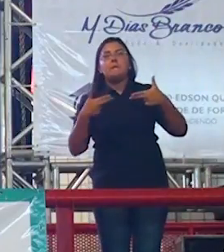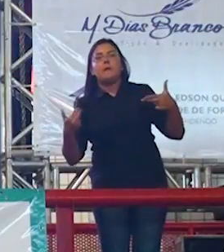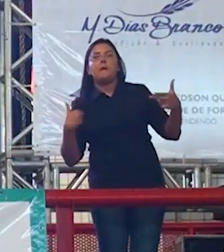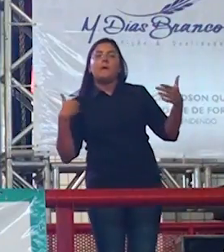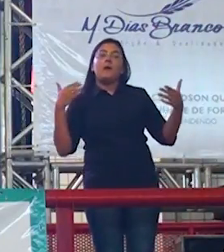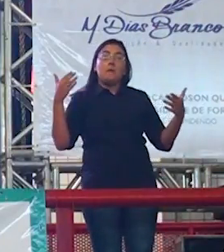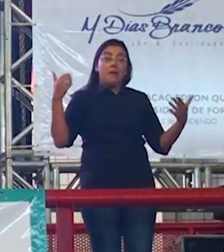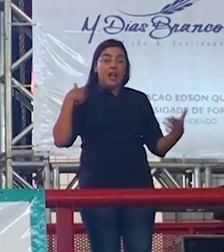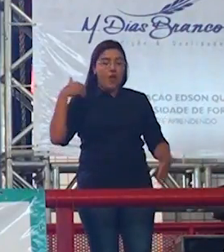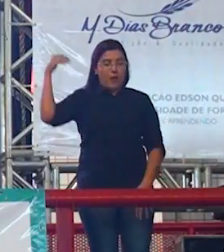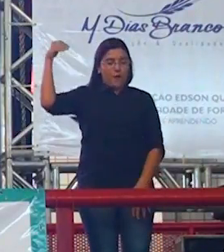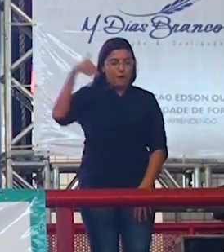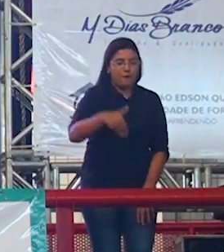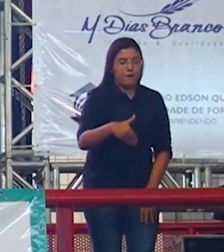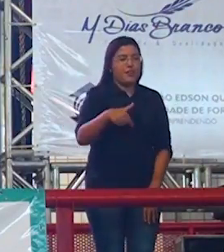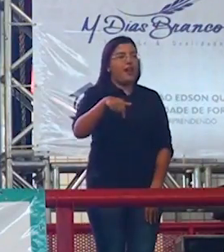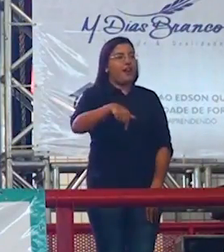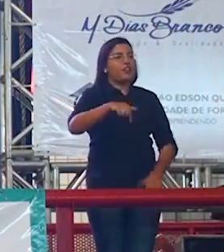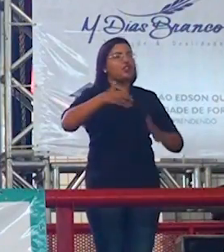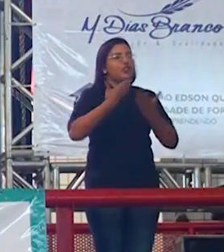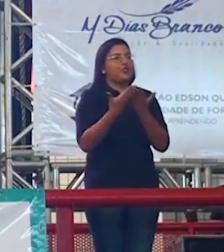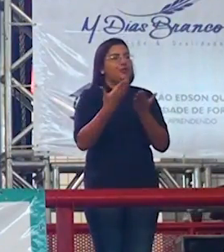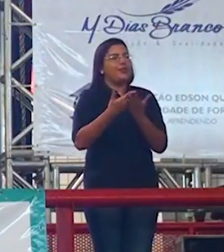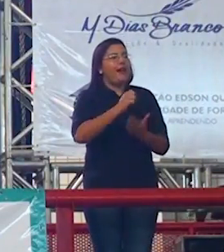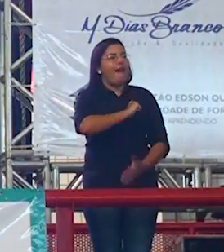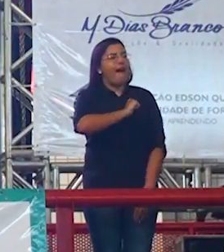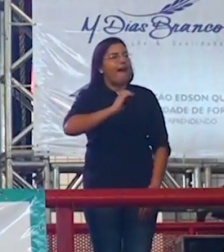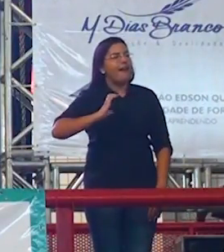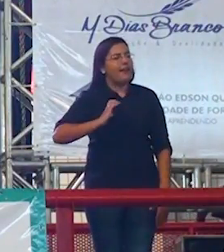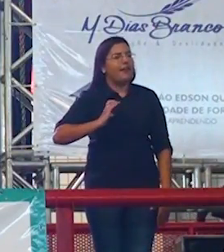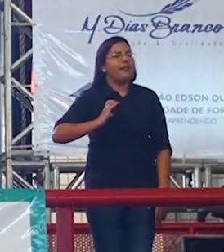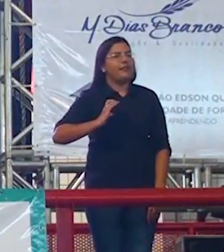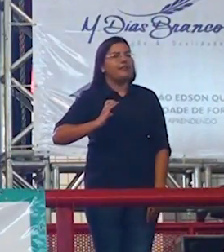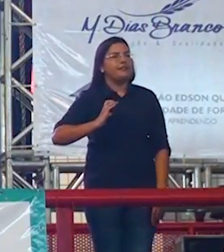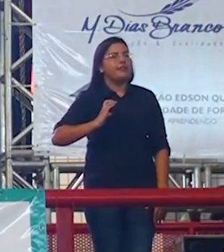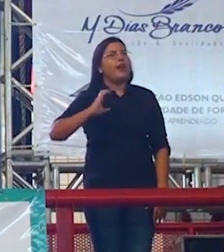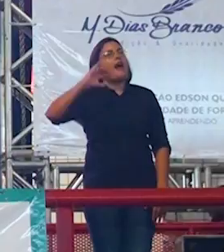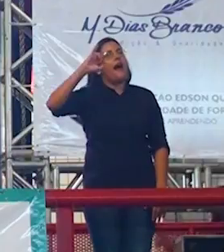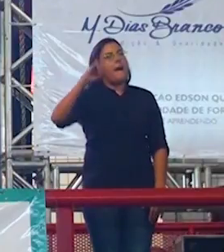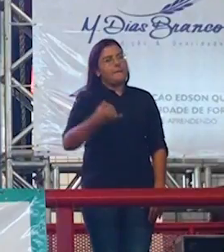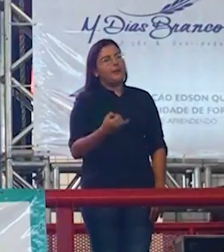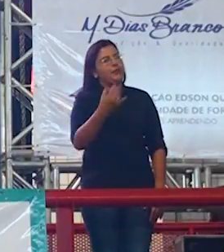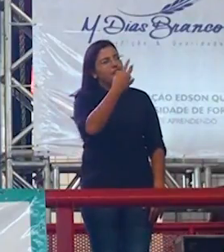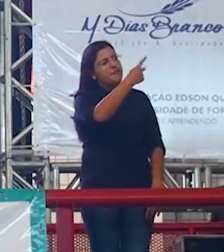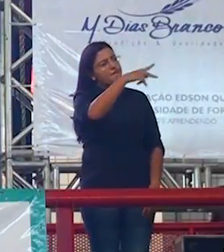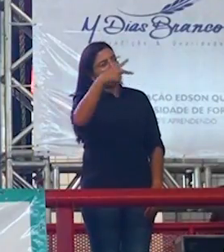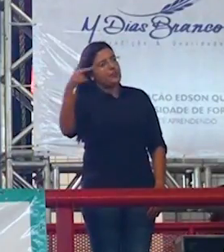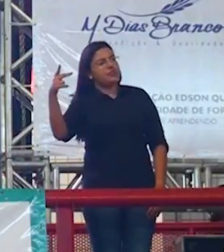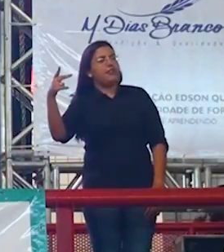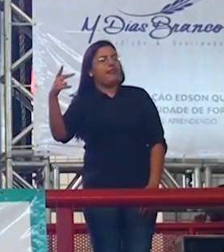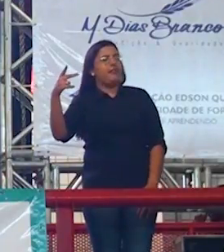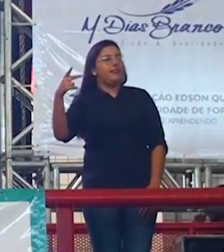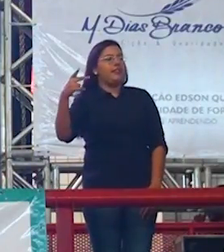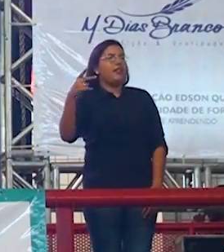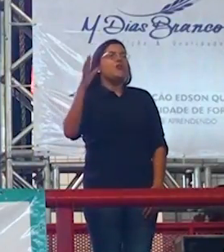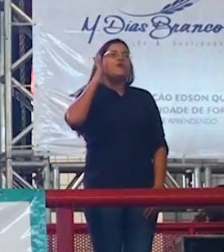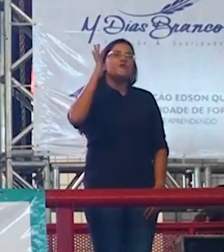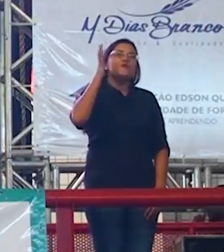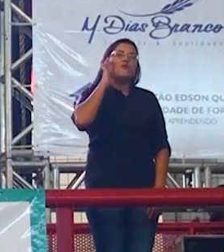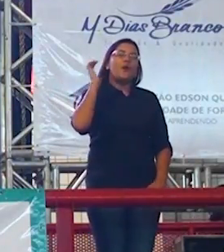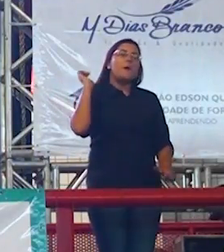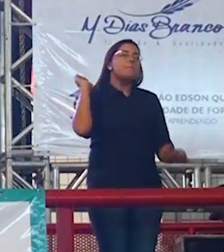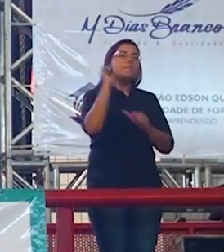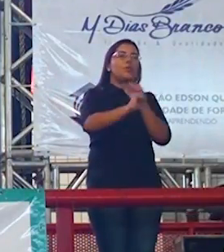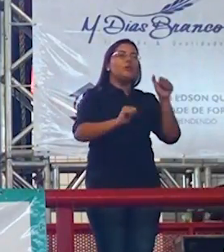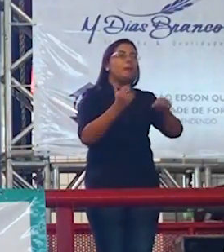Paulo Sarazate é uma oportunidade que você está tendo de colocar os seus sonhos em